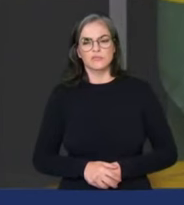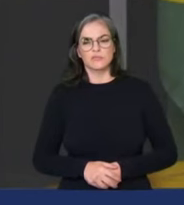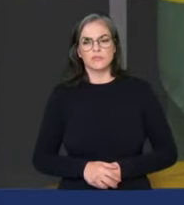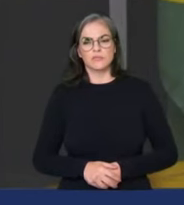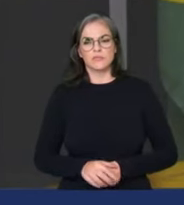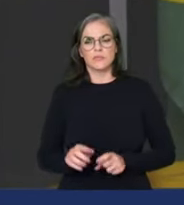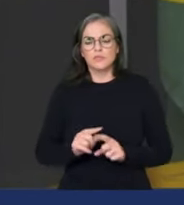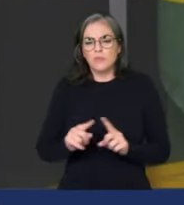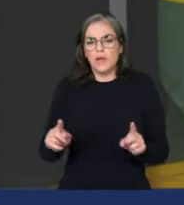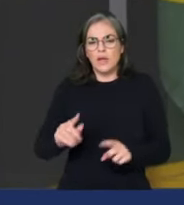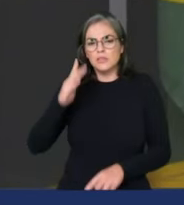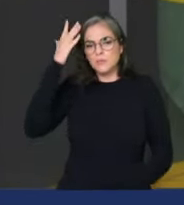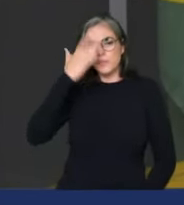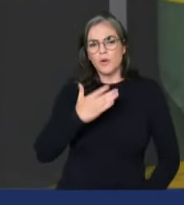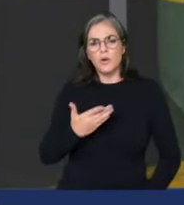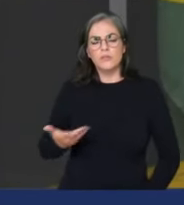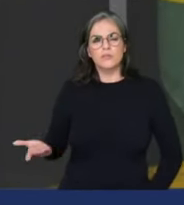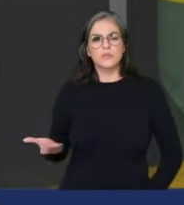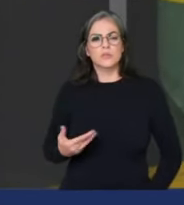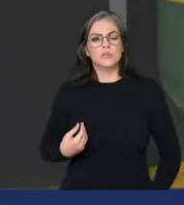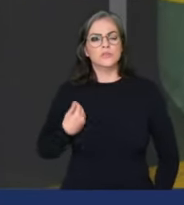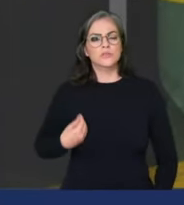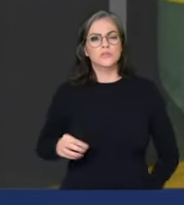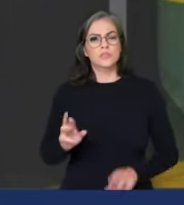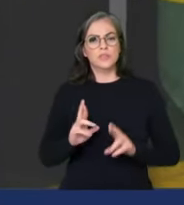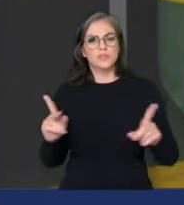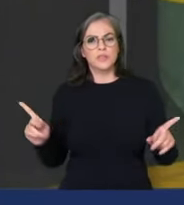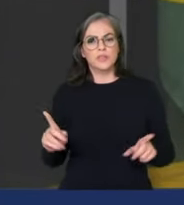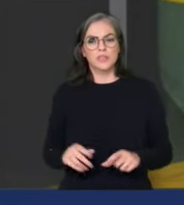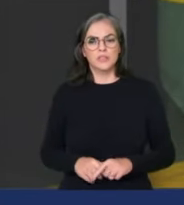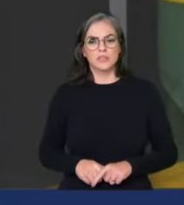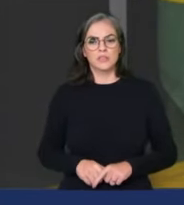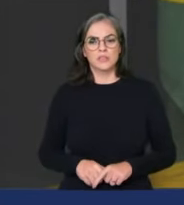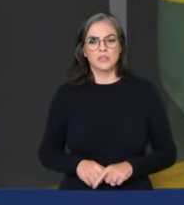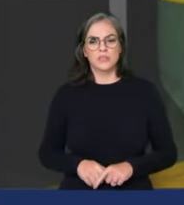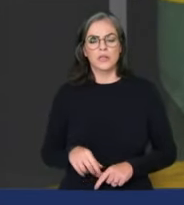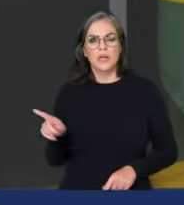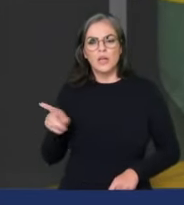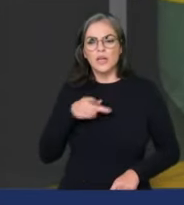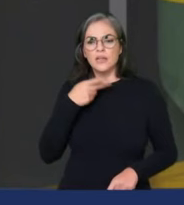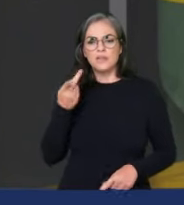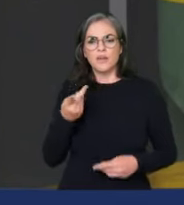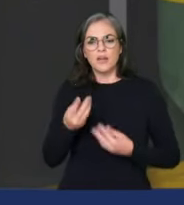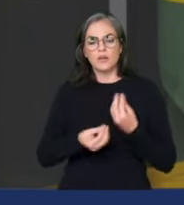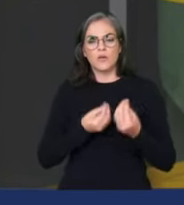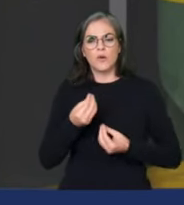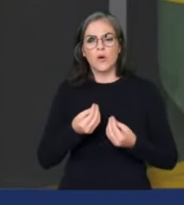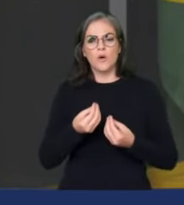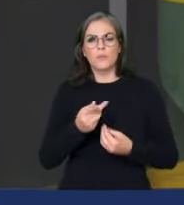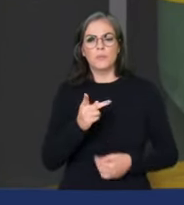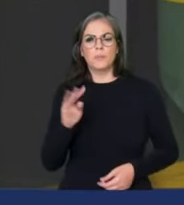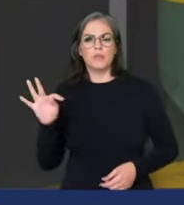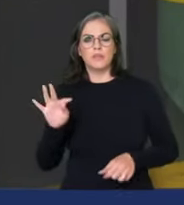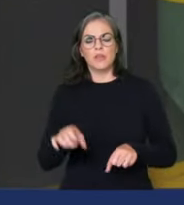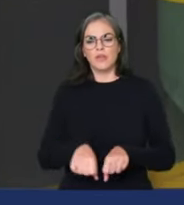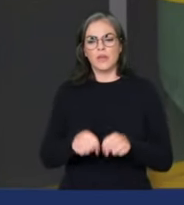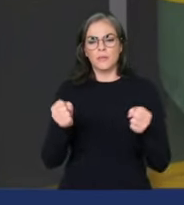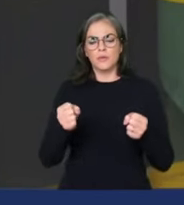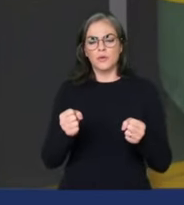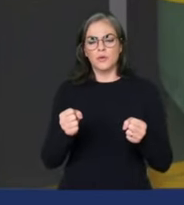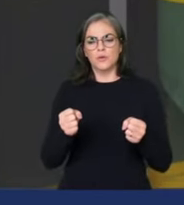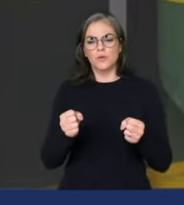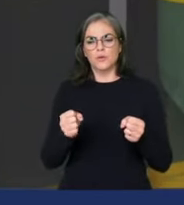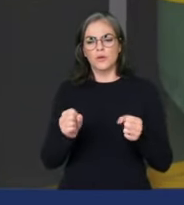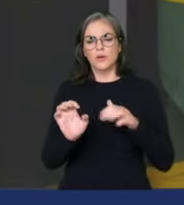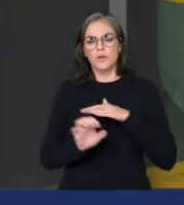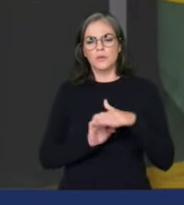dos fatos e dos dados. Como o PT quebrou a Petrobras? Se o PT, ele pega a Petrobras